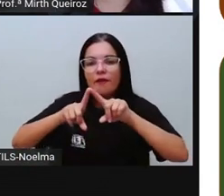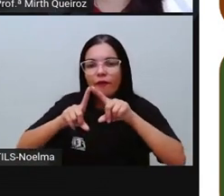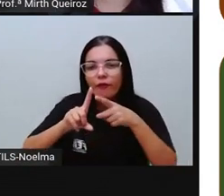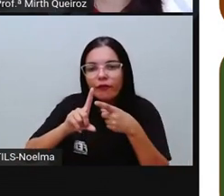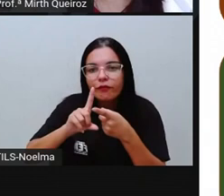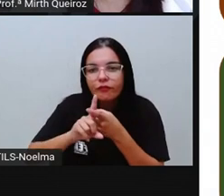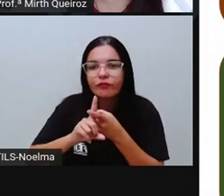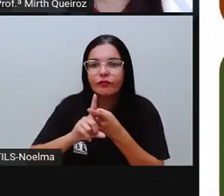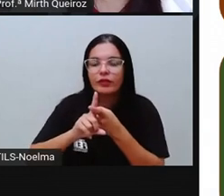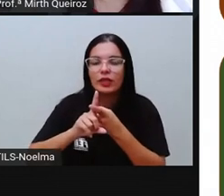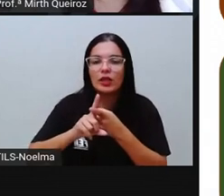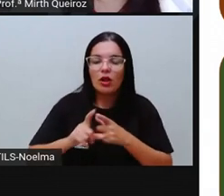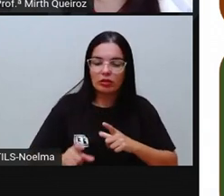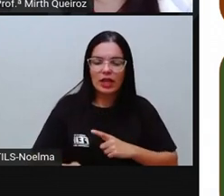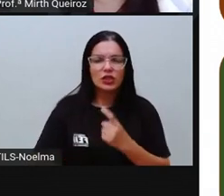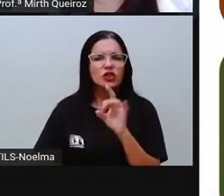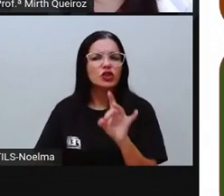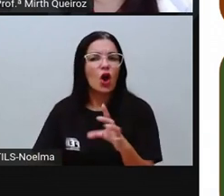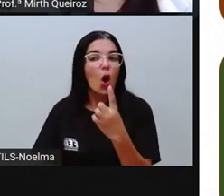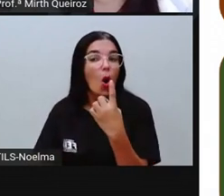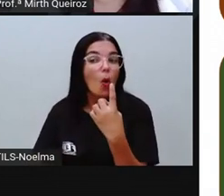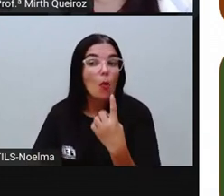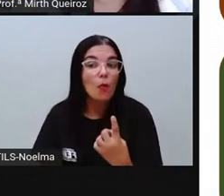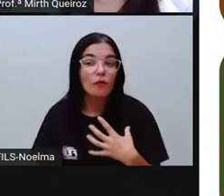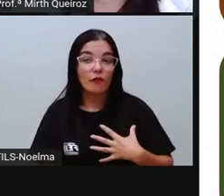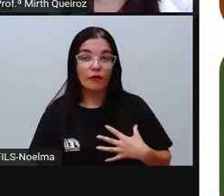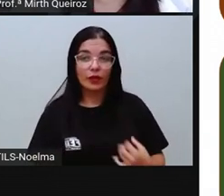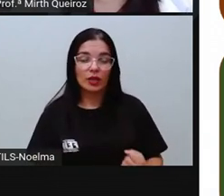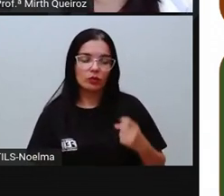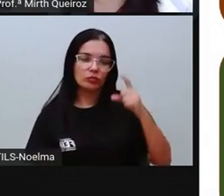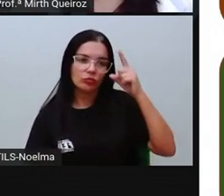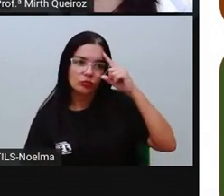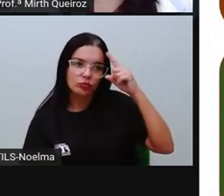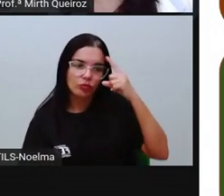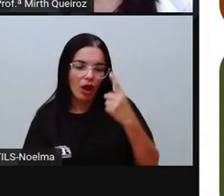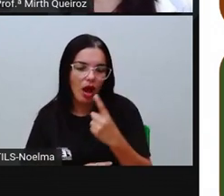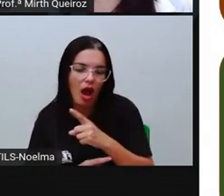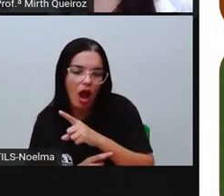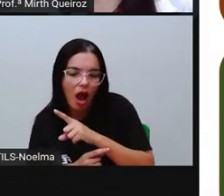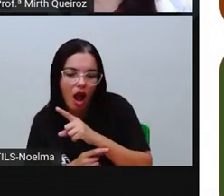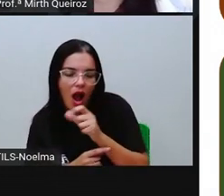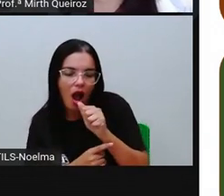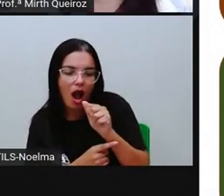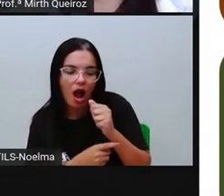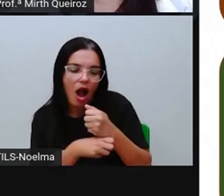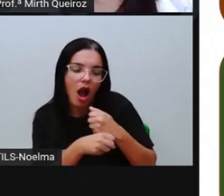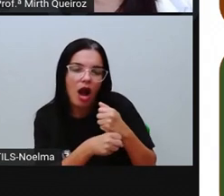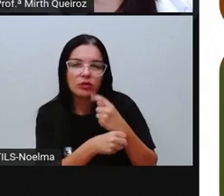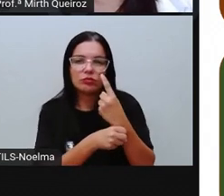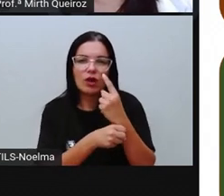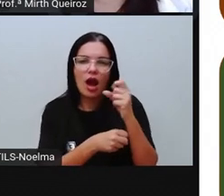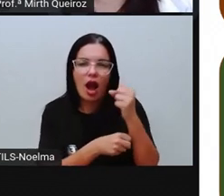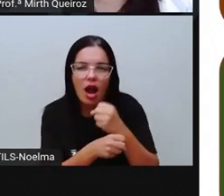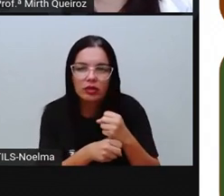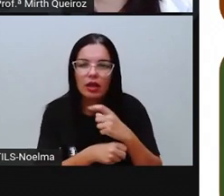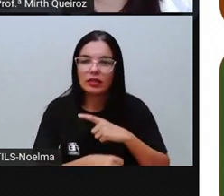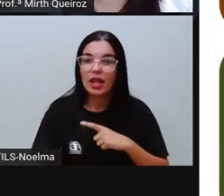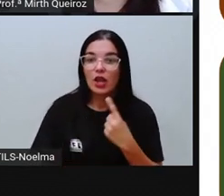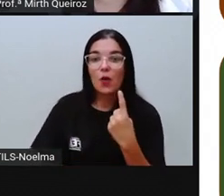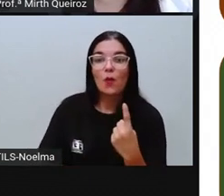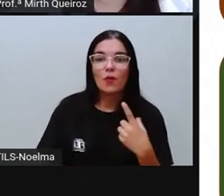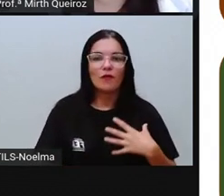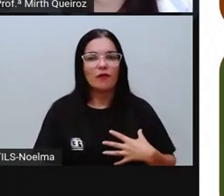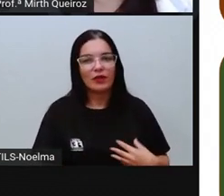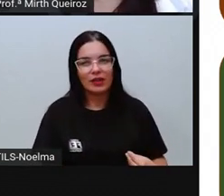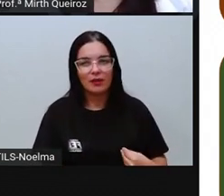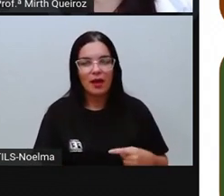filhote por ano. E a época reprodutiva desse animal é na primavera. A gestação vai durar 190